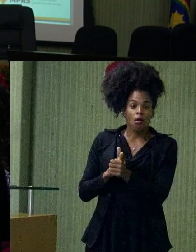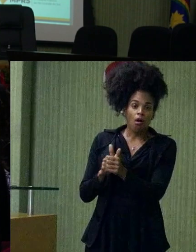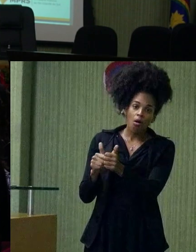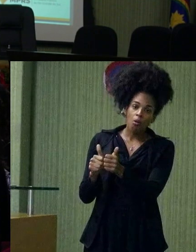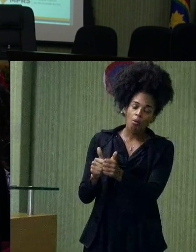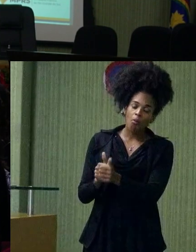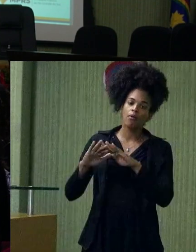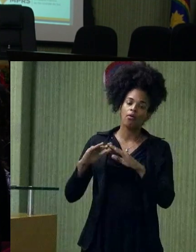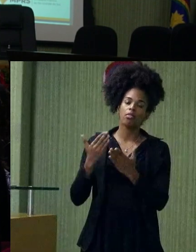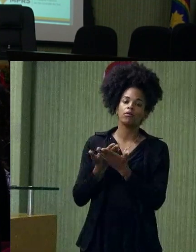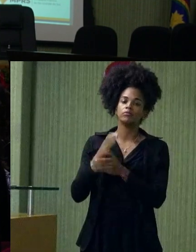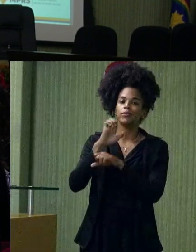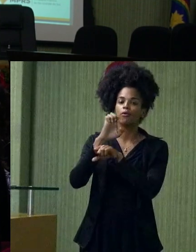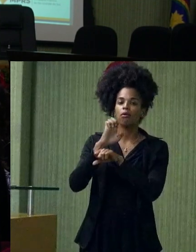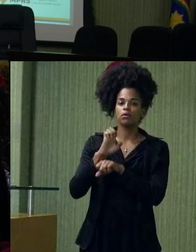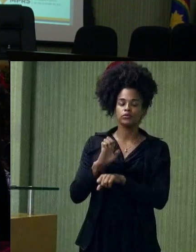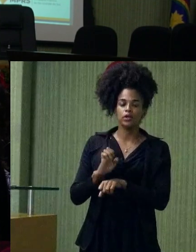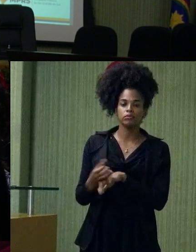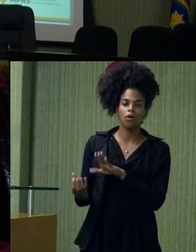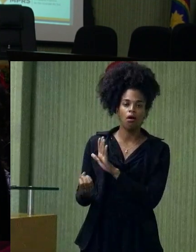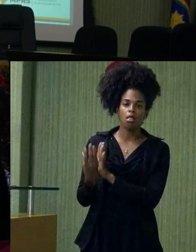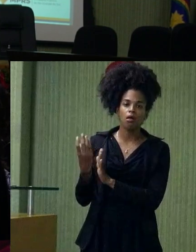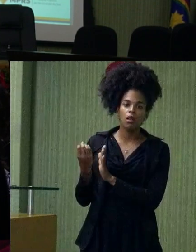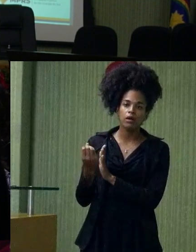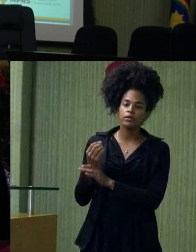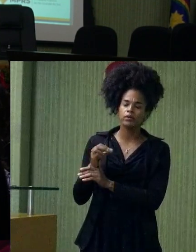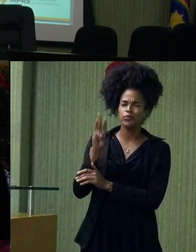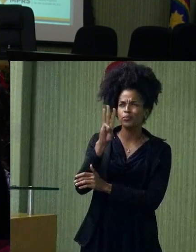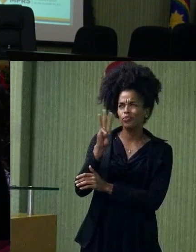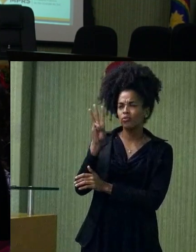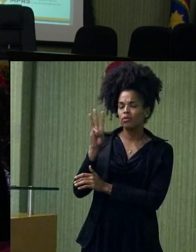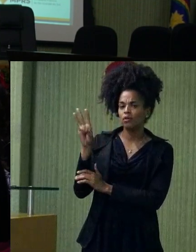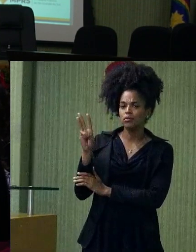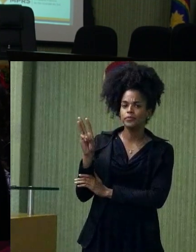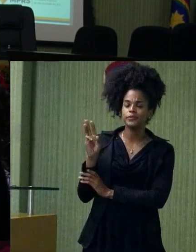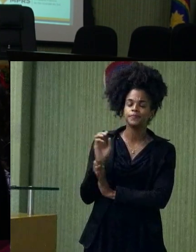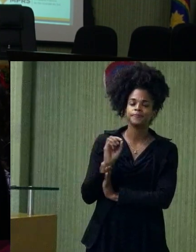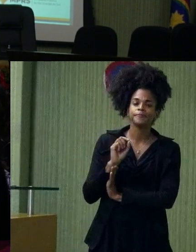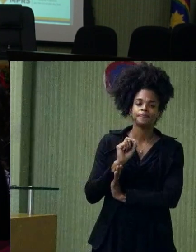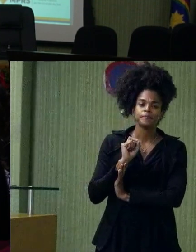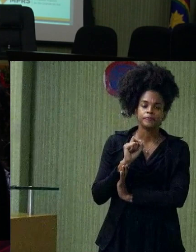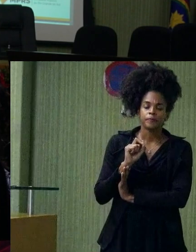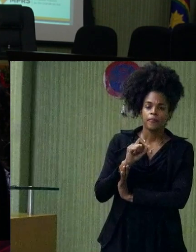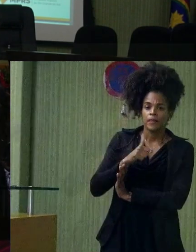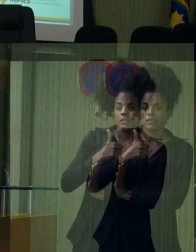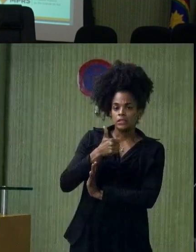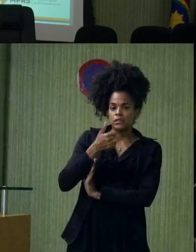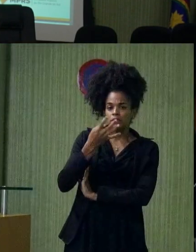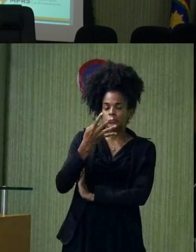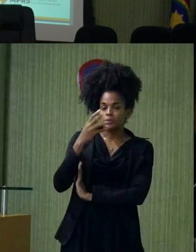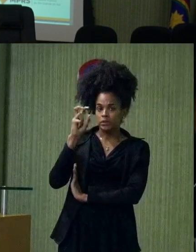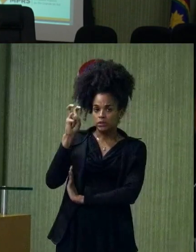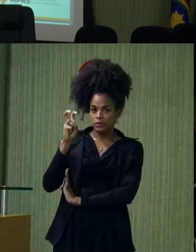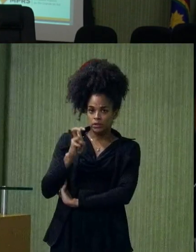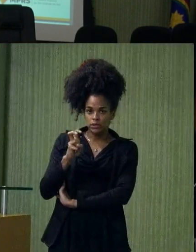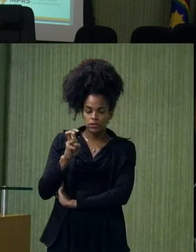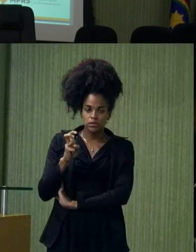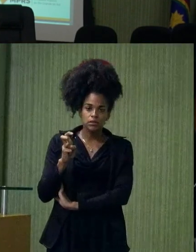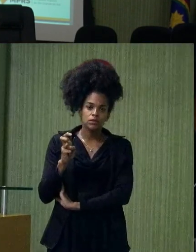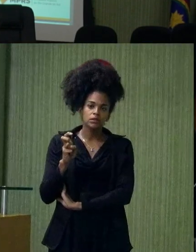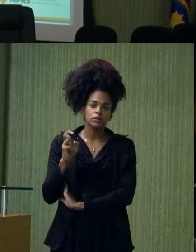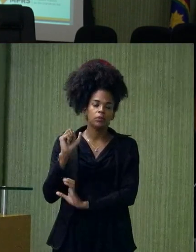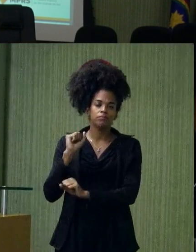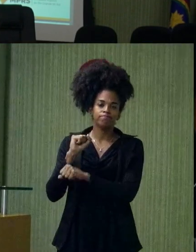criou então na sua página né No dia 30/04 então 145 cinco escolas estaduais com aulas